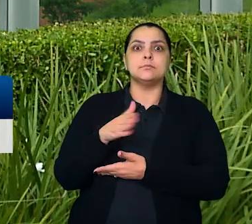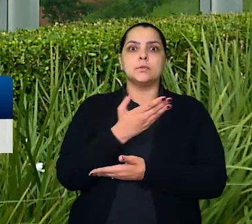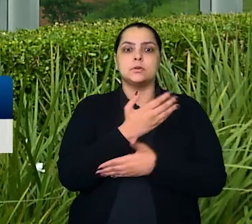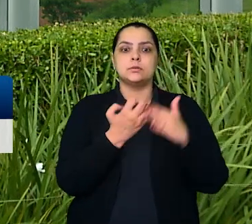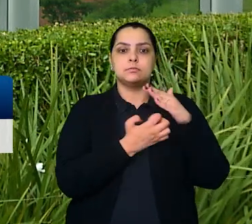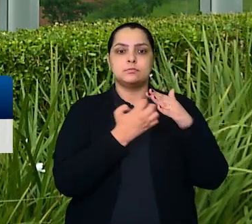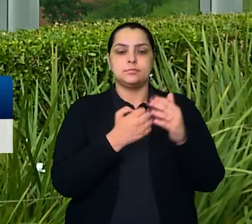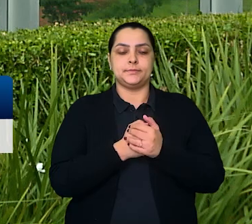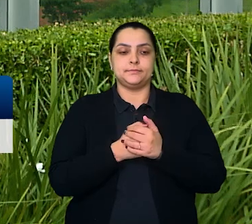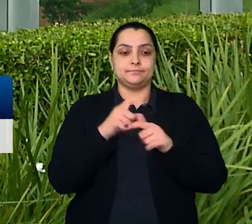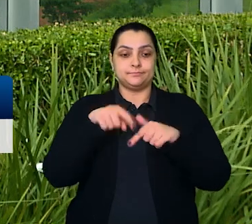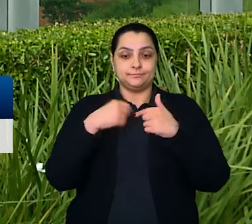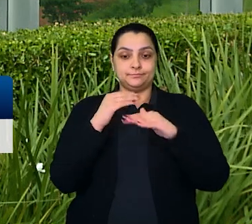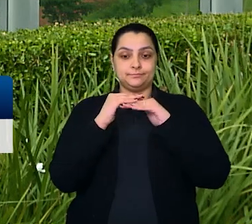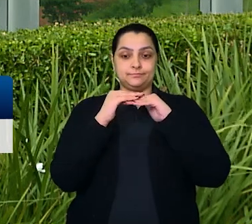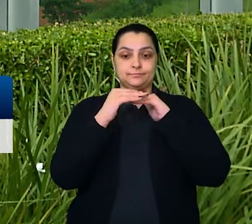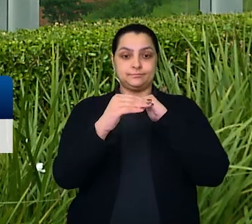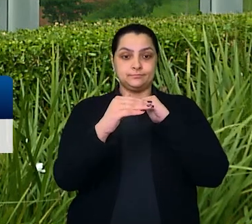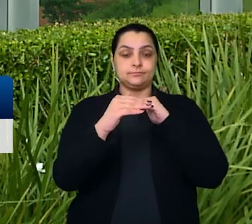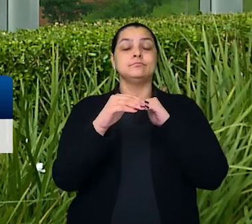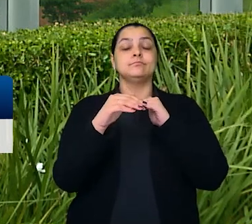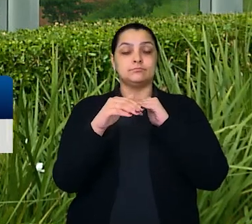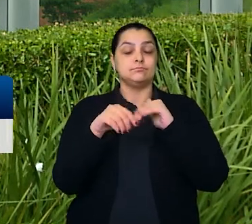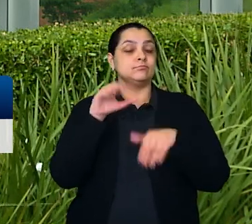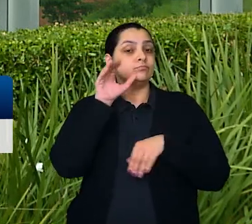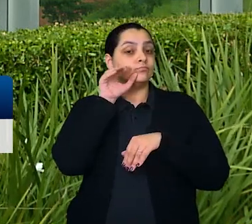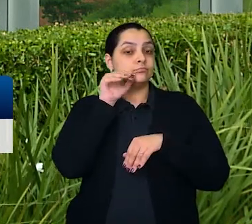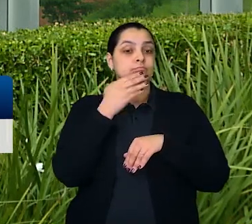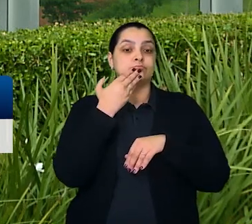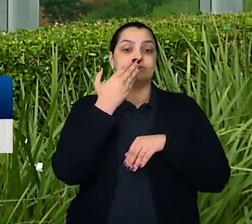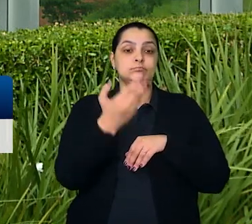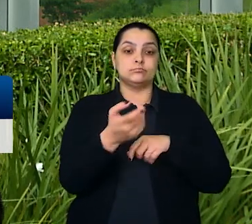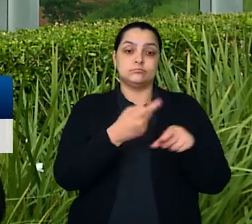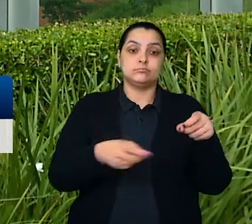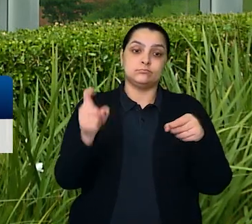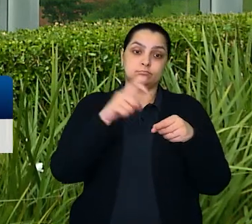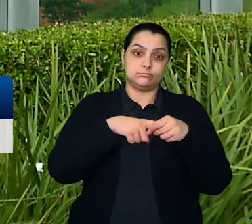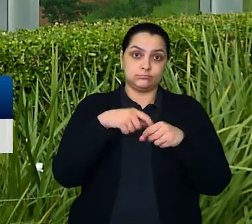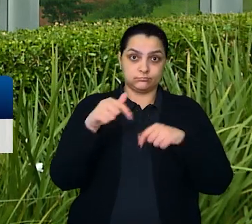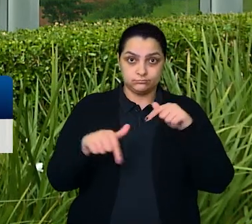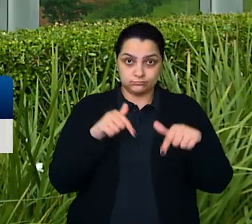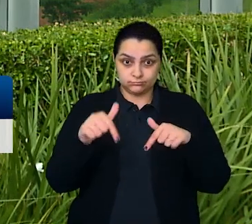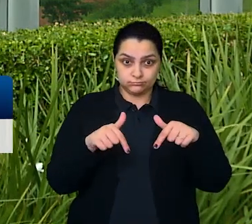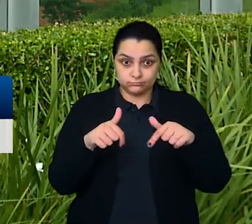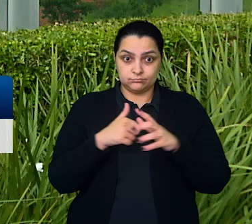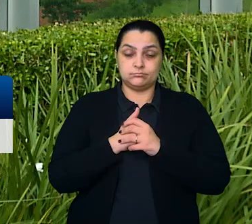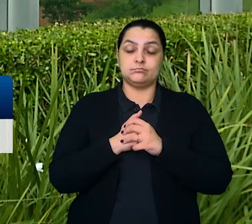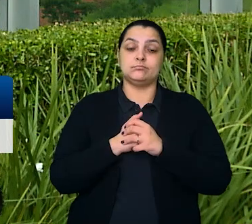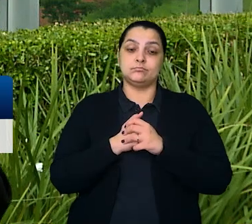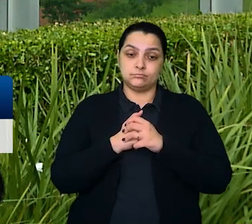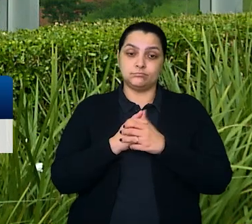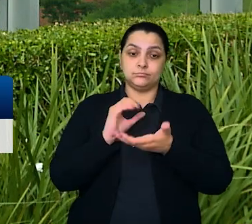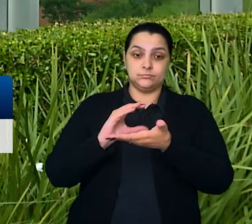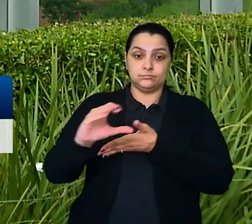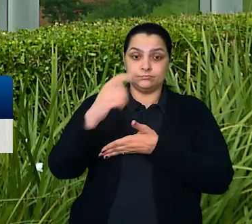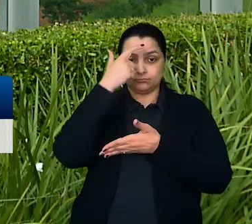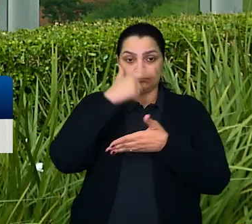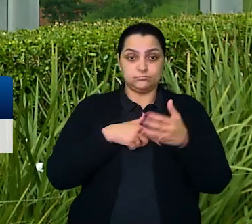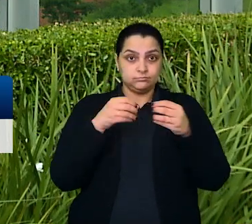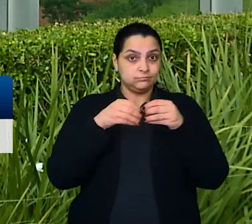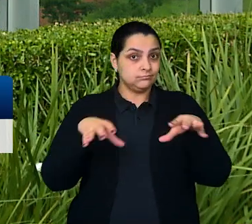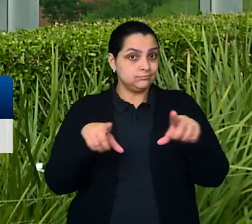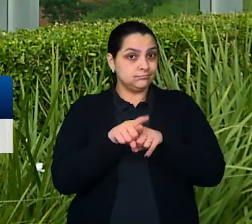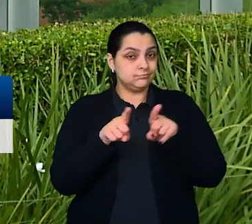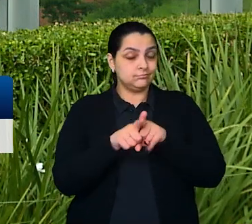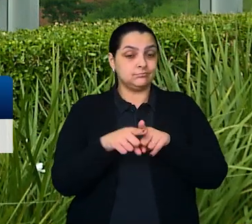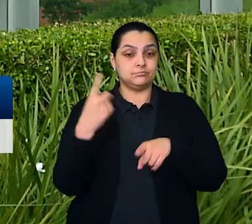Em razão da estabilidade acidentária, o trabalhador solicitou a reintegração ao emprego e indenização por danos morais.